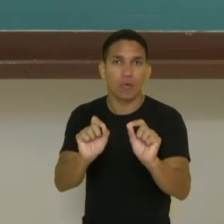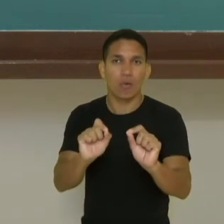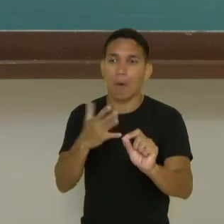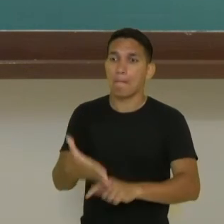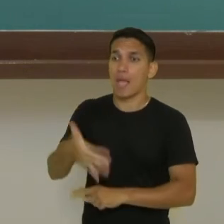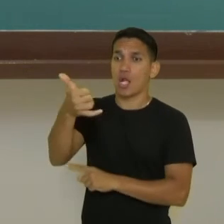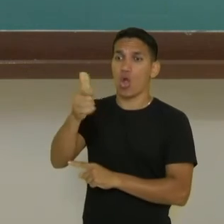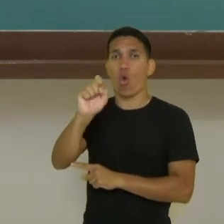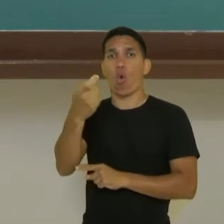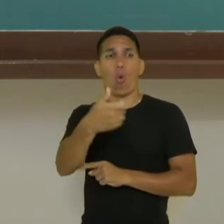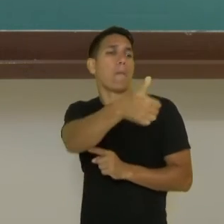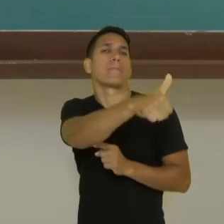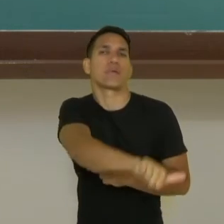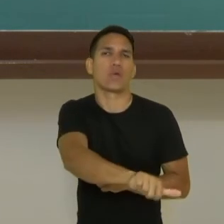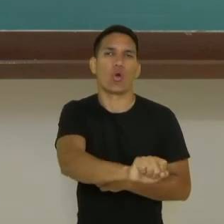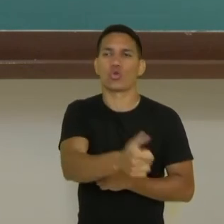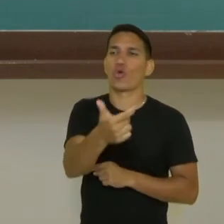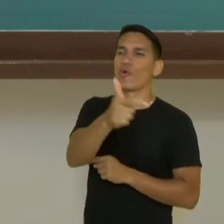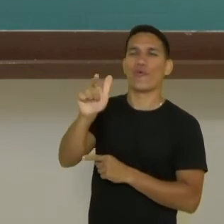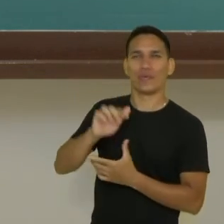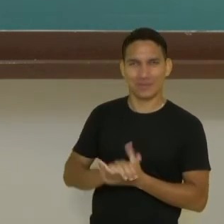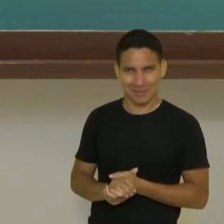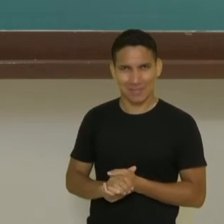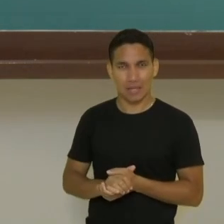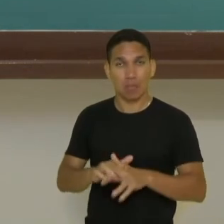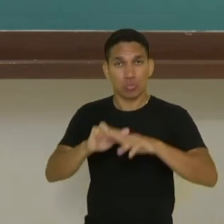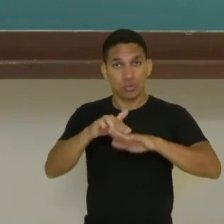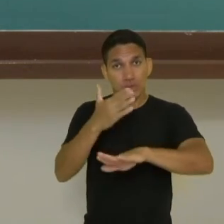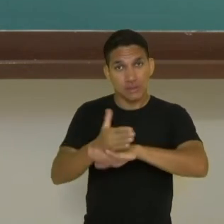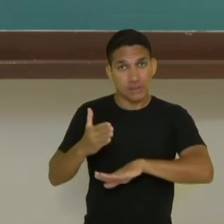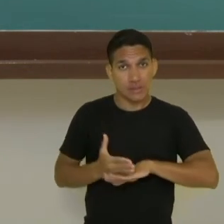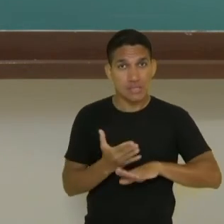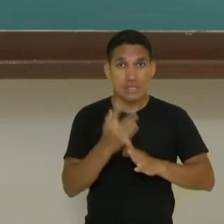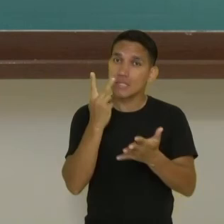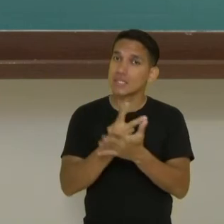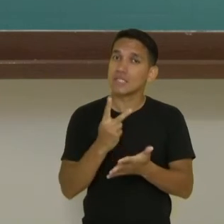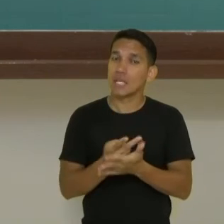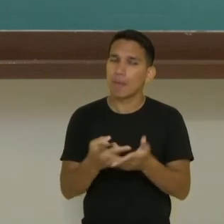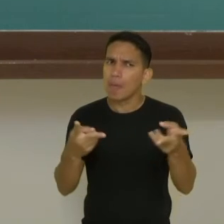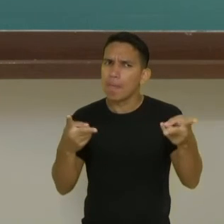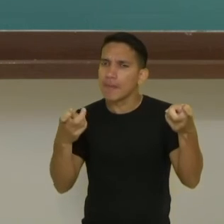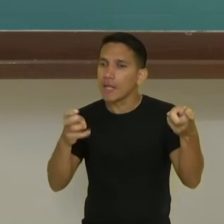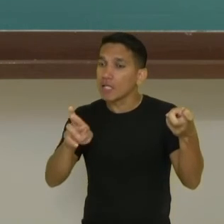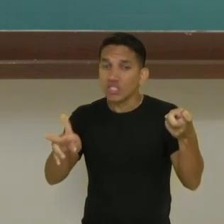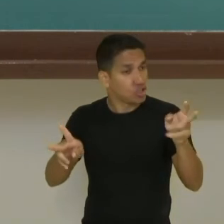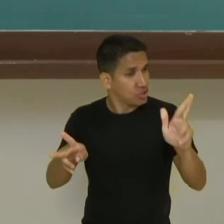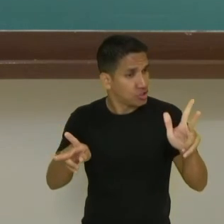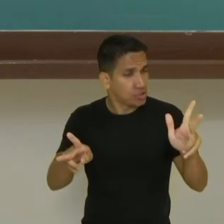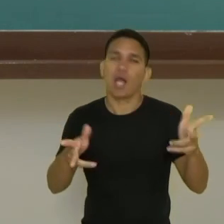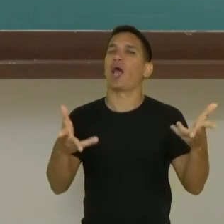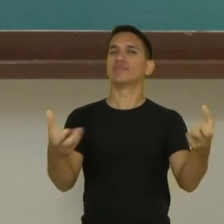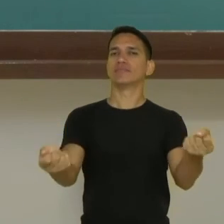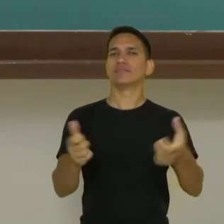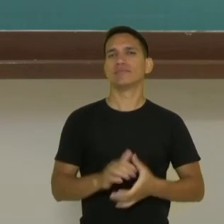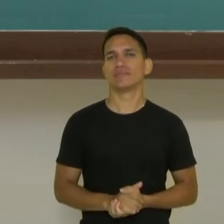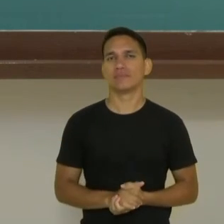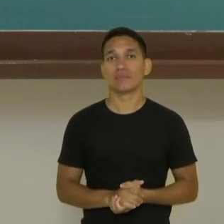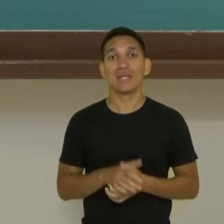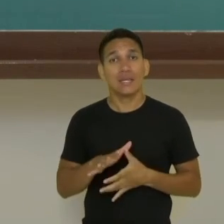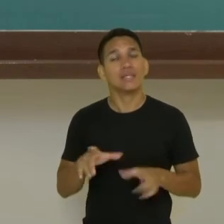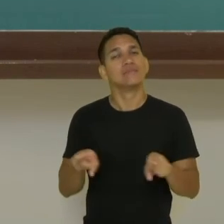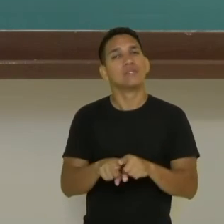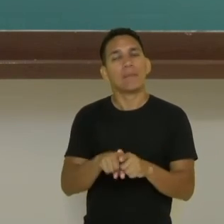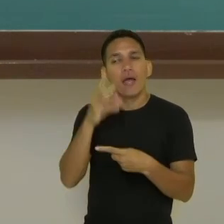melhor ou pior. Essa questão, então, é uma questão de prática, mas que sempre na diferença a gente consiga acolher. Né? E se vivenciar